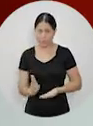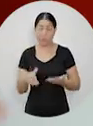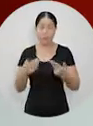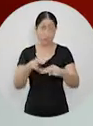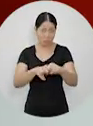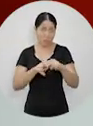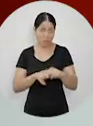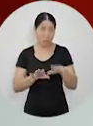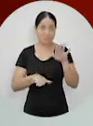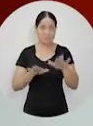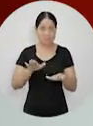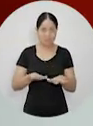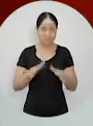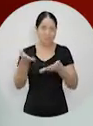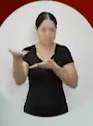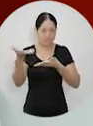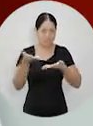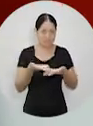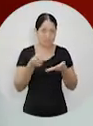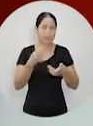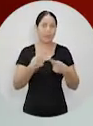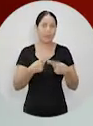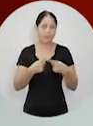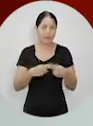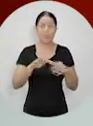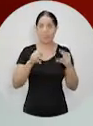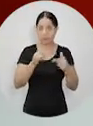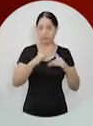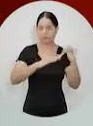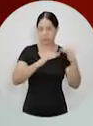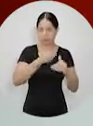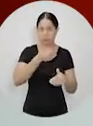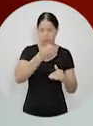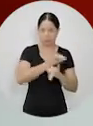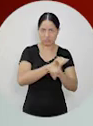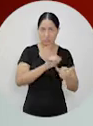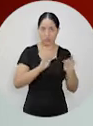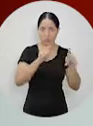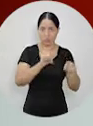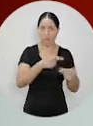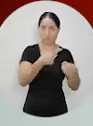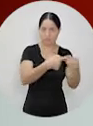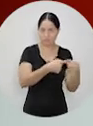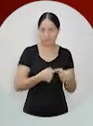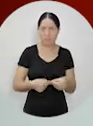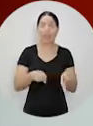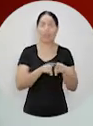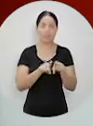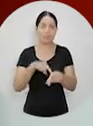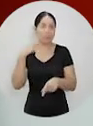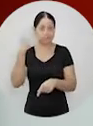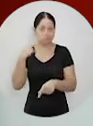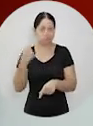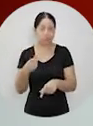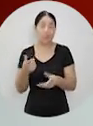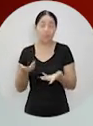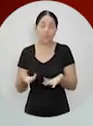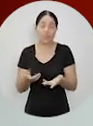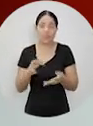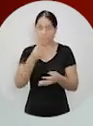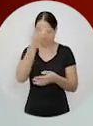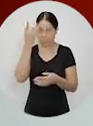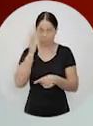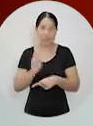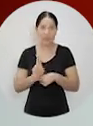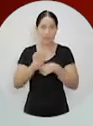por isso que a Ordem dos Advogados do Brasil abraça esta causa, porque jornalista temos aí em todas as cidades brasileiras, advogados